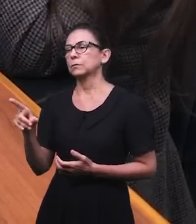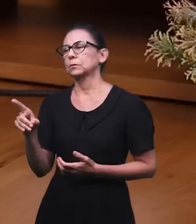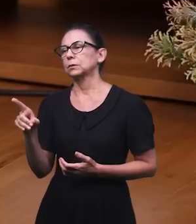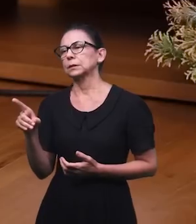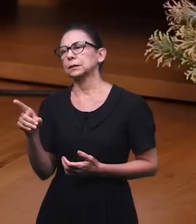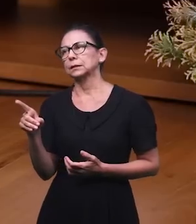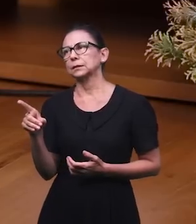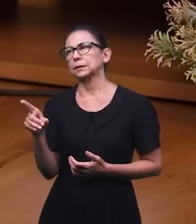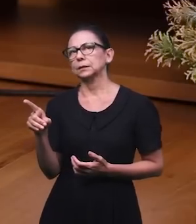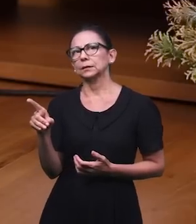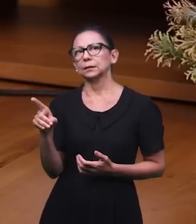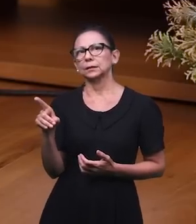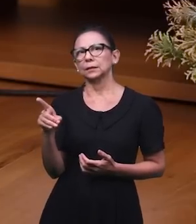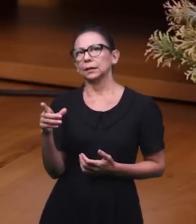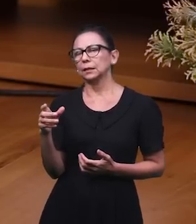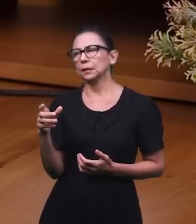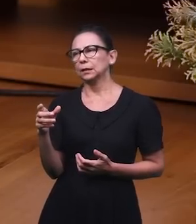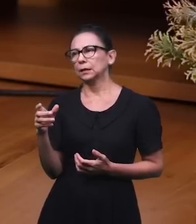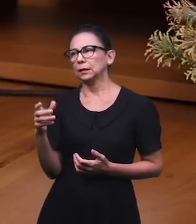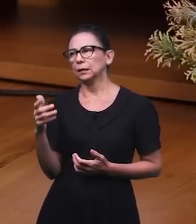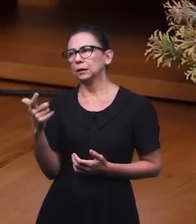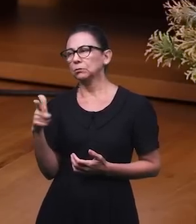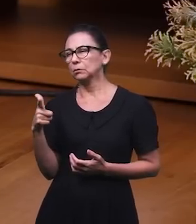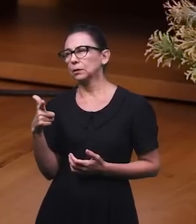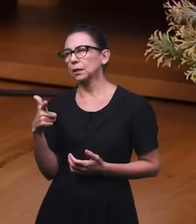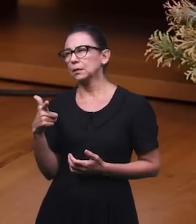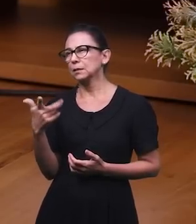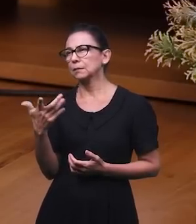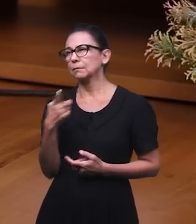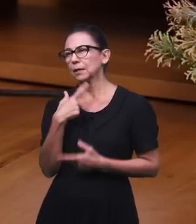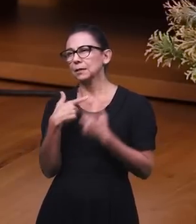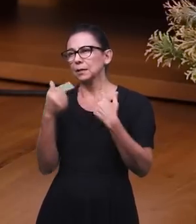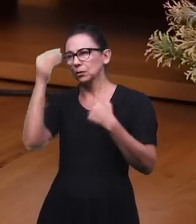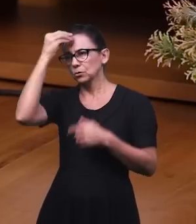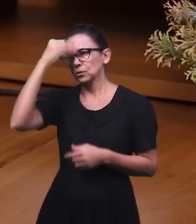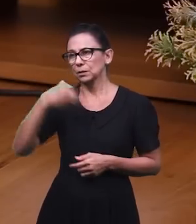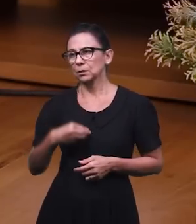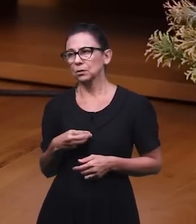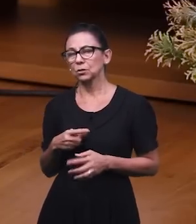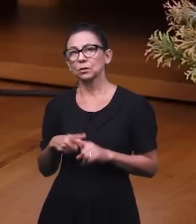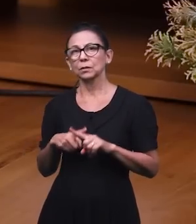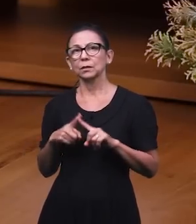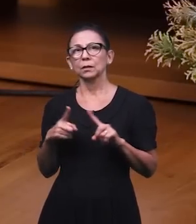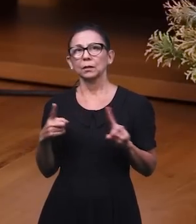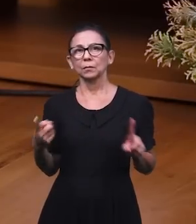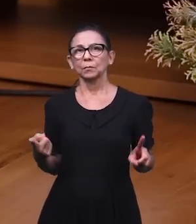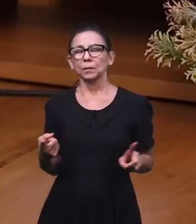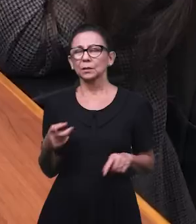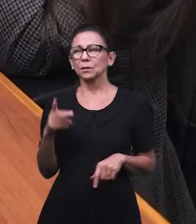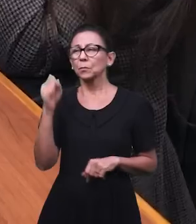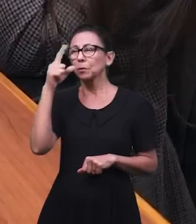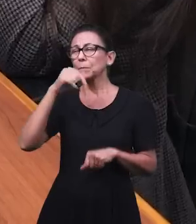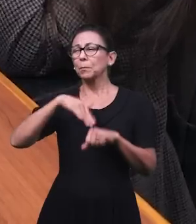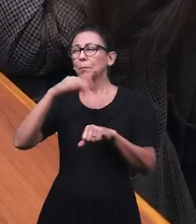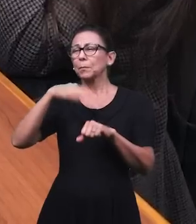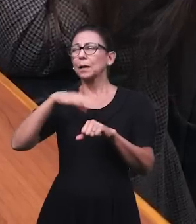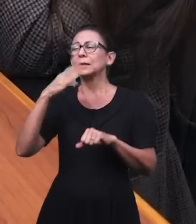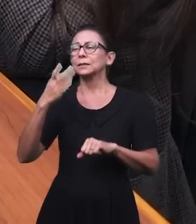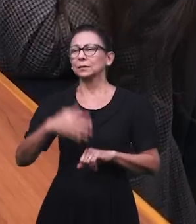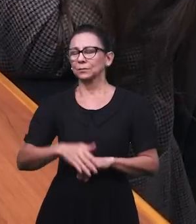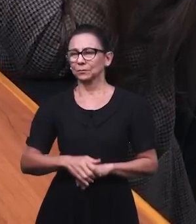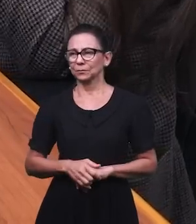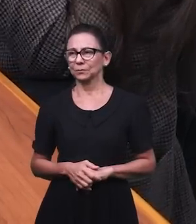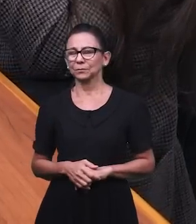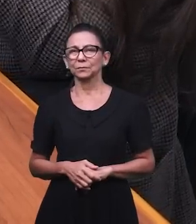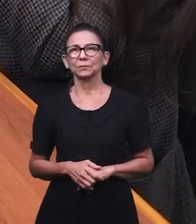você não ter, né, vir esse sentimento de querer desistir, com certeza era difícil. Tinha claro, momentos difíceis. Mas qual era o momento mais difícil que